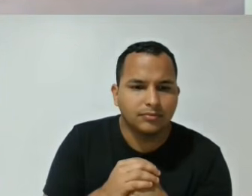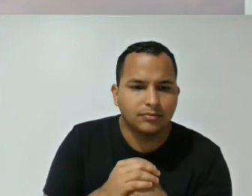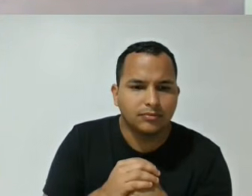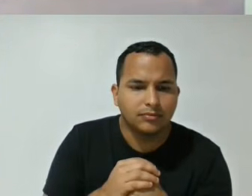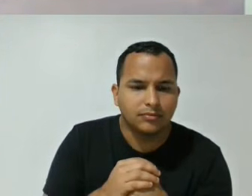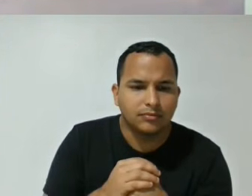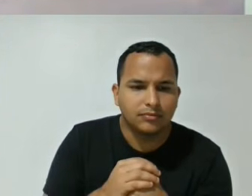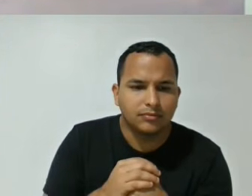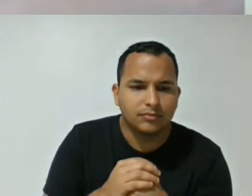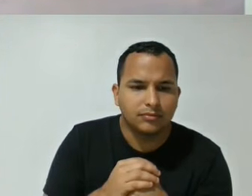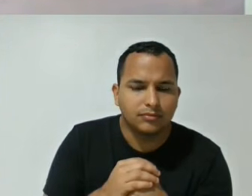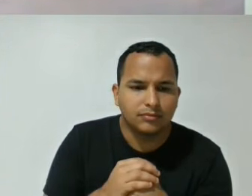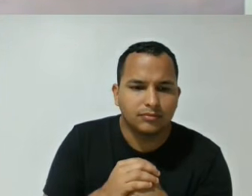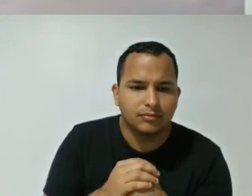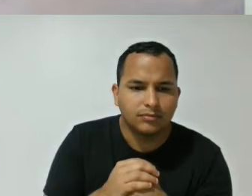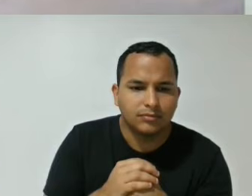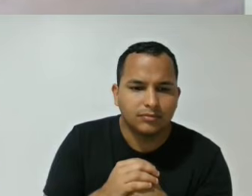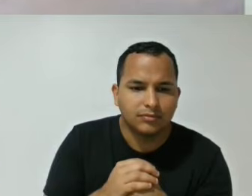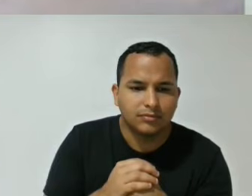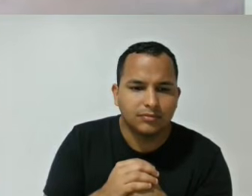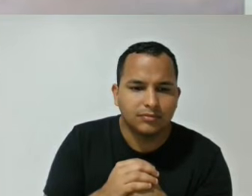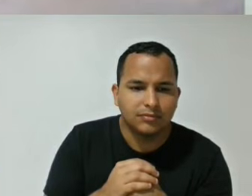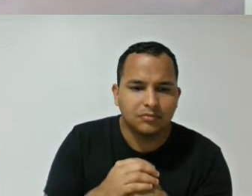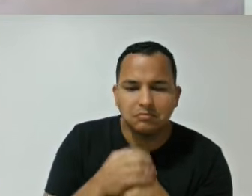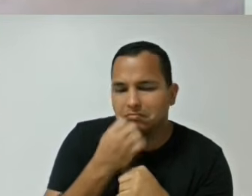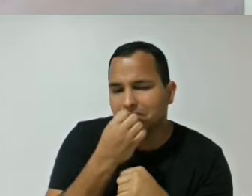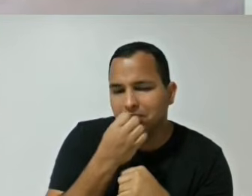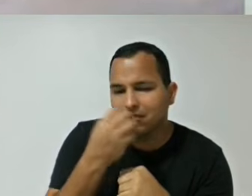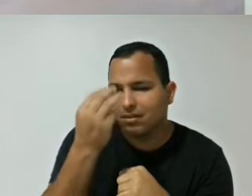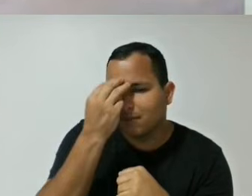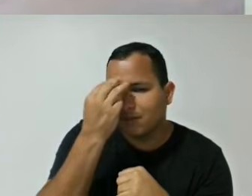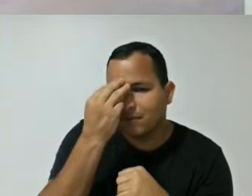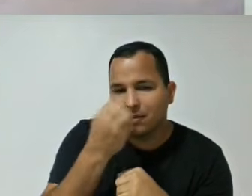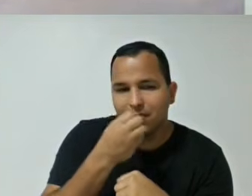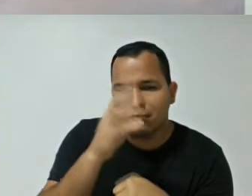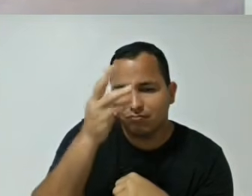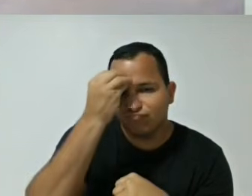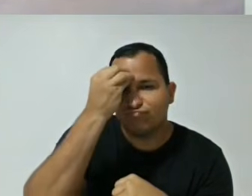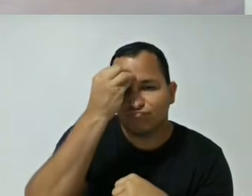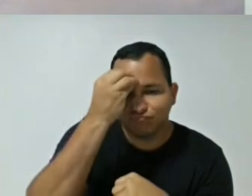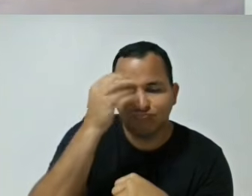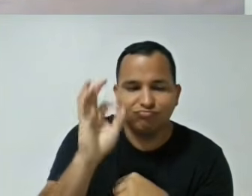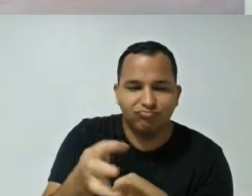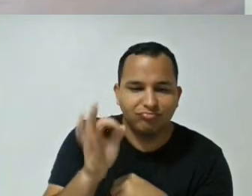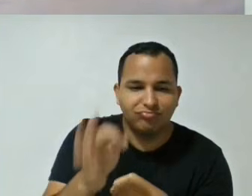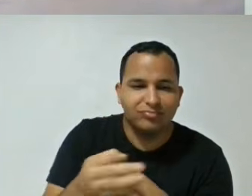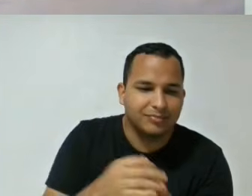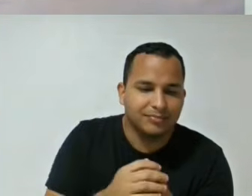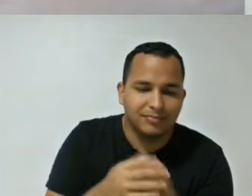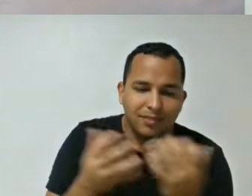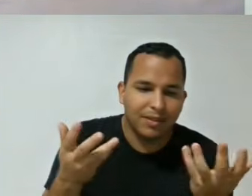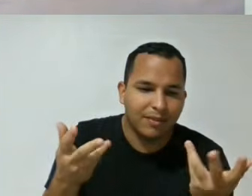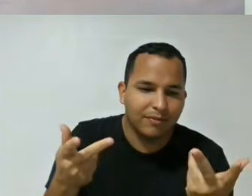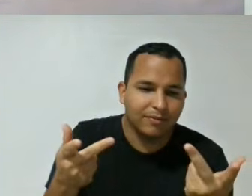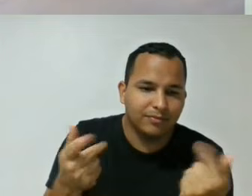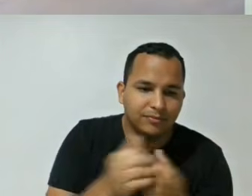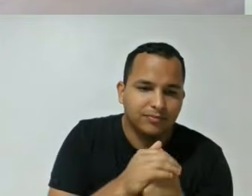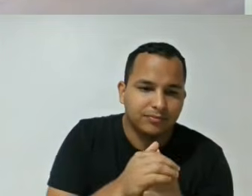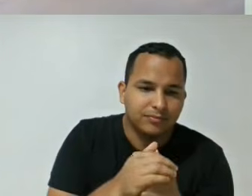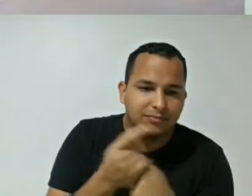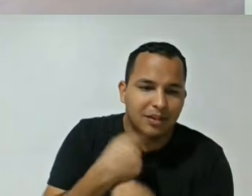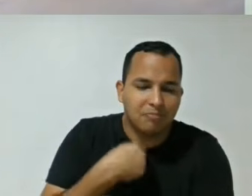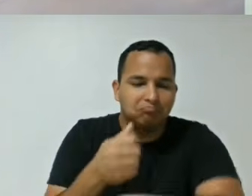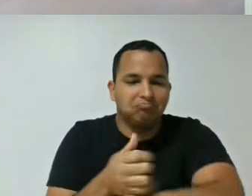também. bacana. Que delícia, mas essas memórias são muito, muito maravilhosas, assim, né? Nossa, eu fico